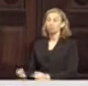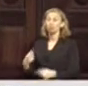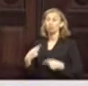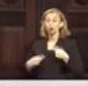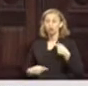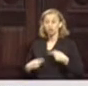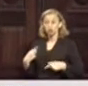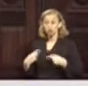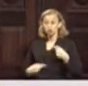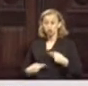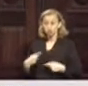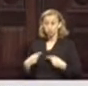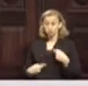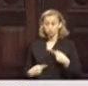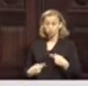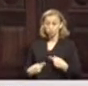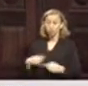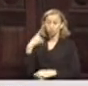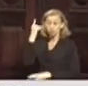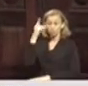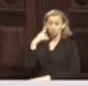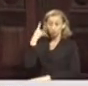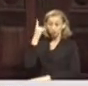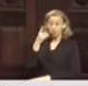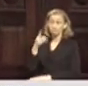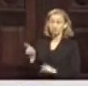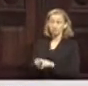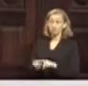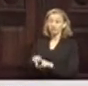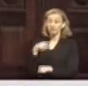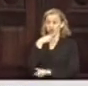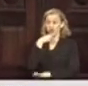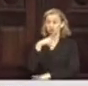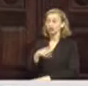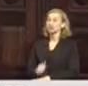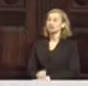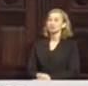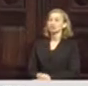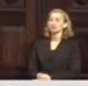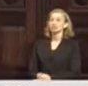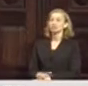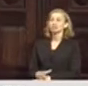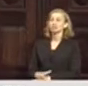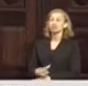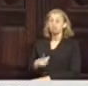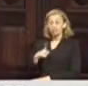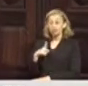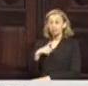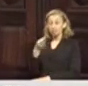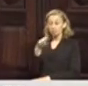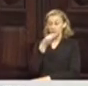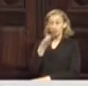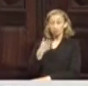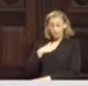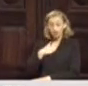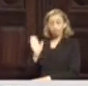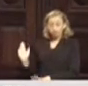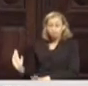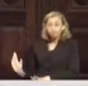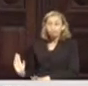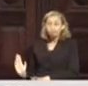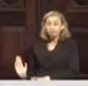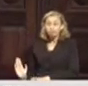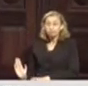político como deputado e partidário de ter a minha opinião. É a minha